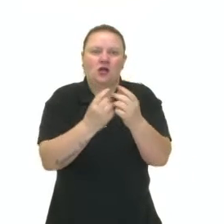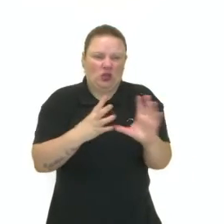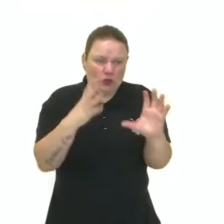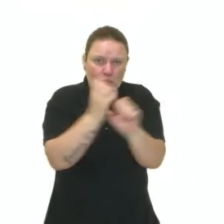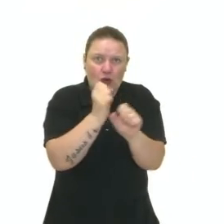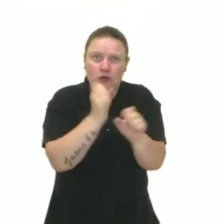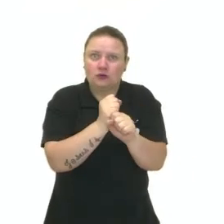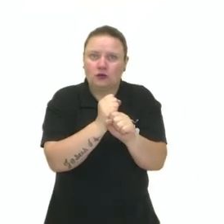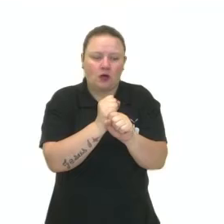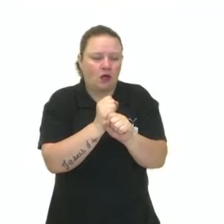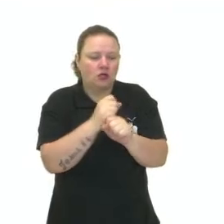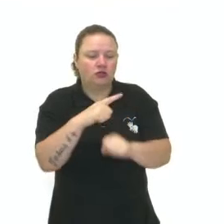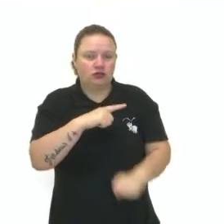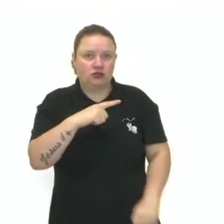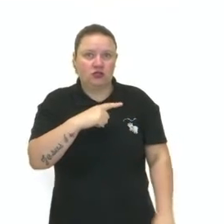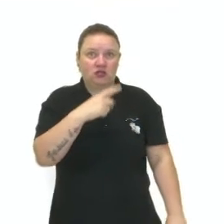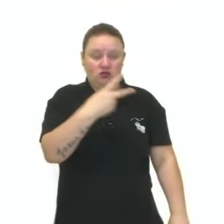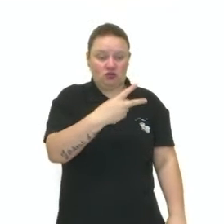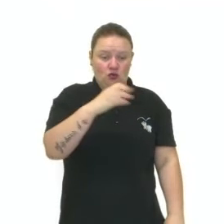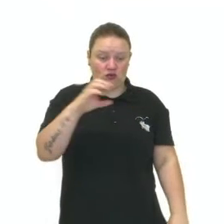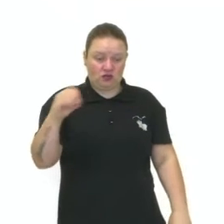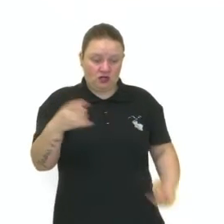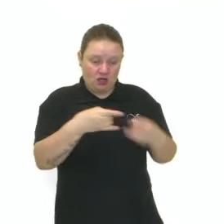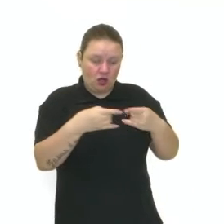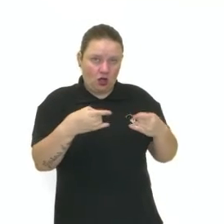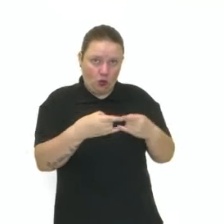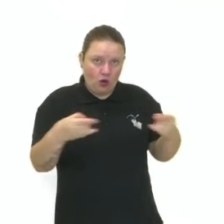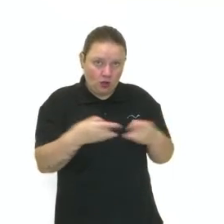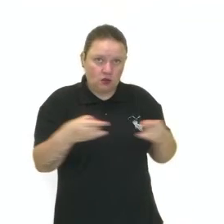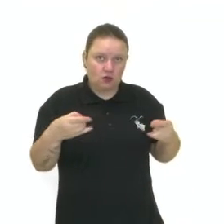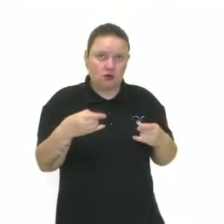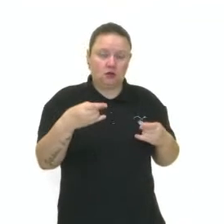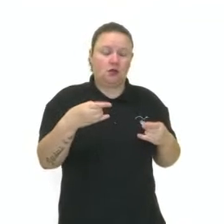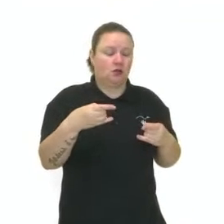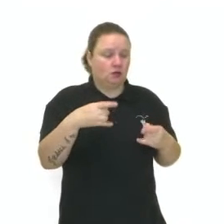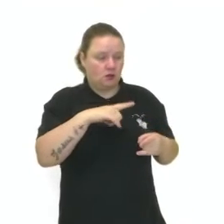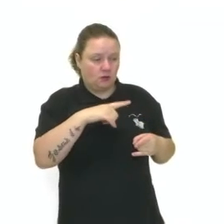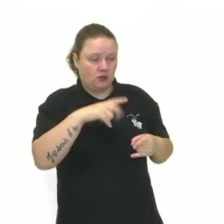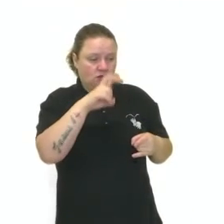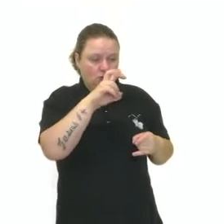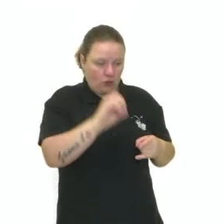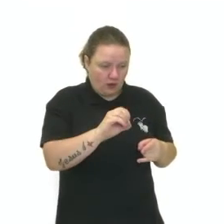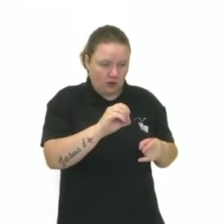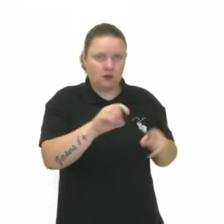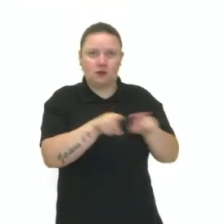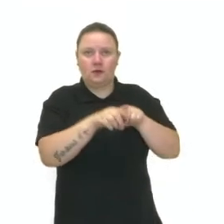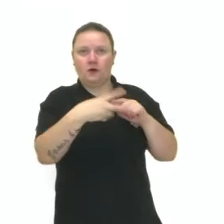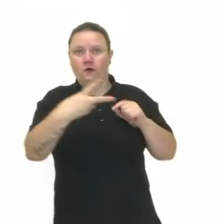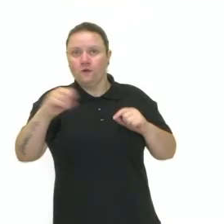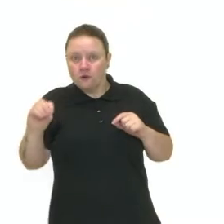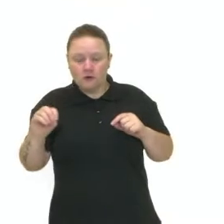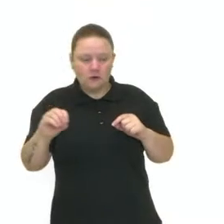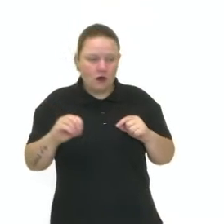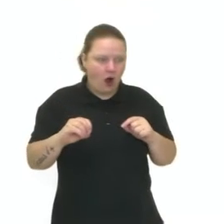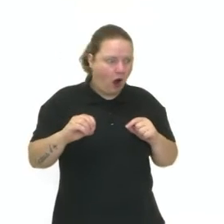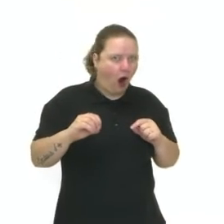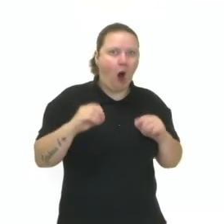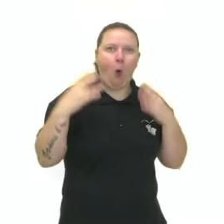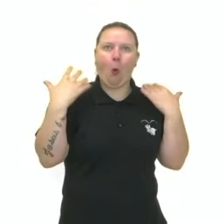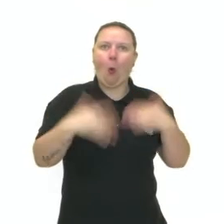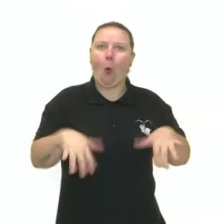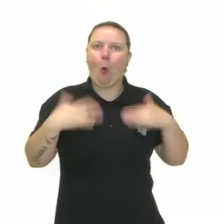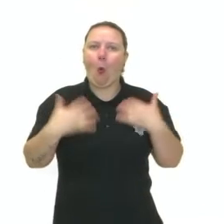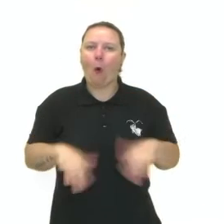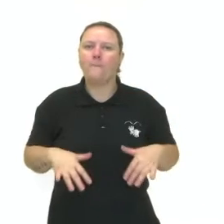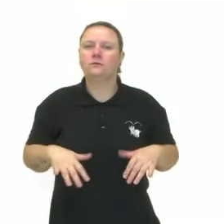2 notas de 200 réis, algumas de 50 e 20. Calculou uns 700 mil réis ou mais.